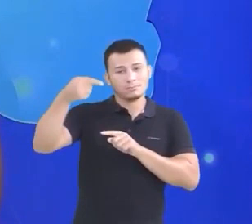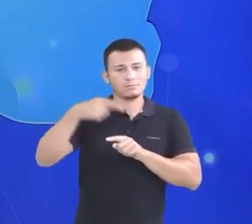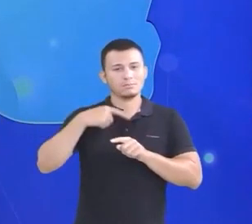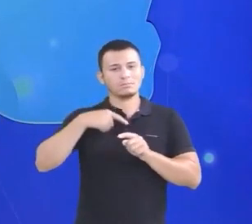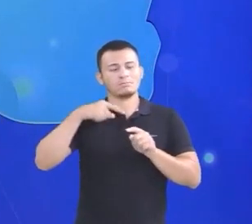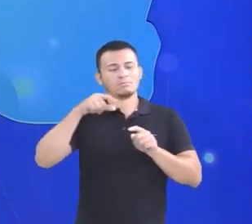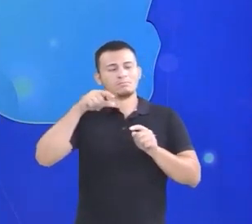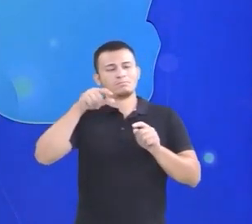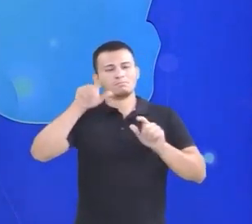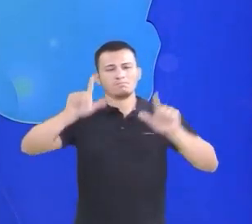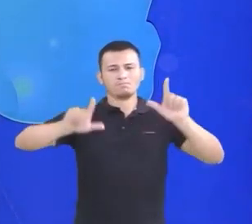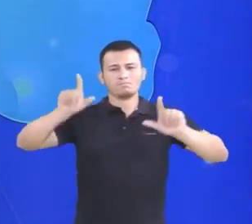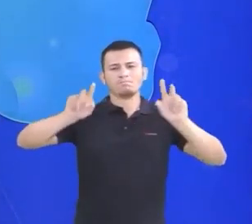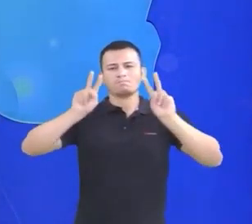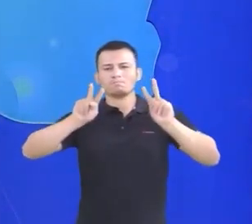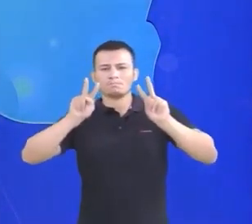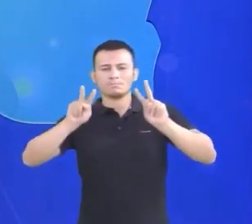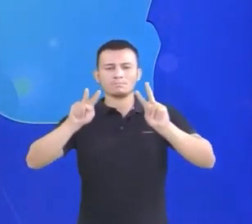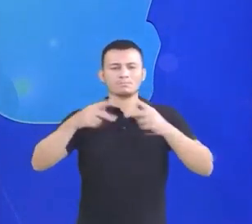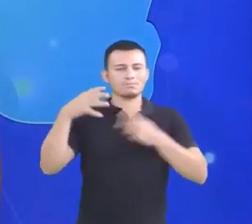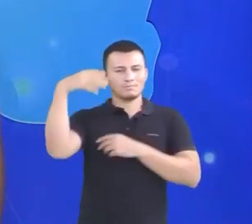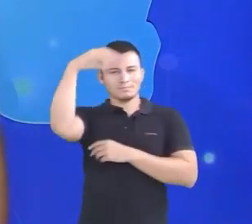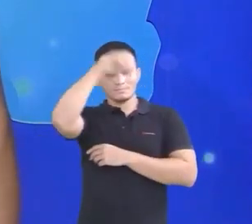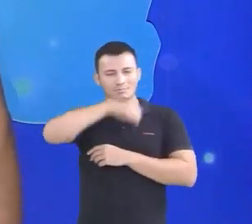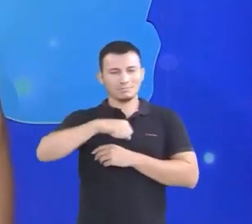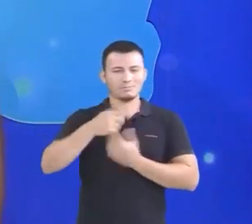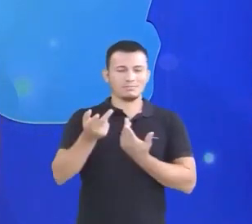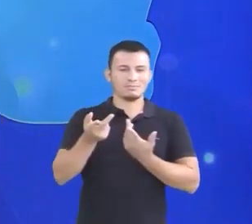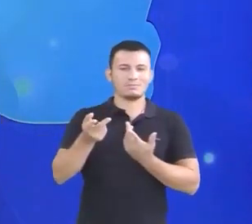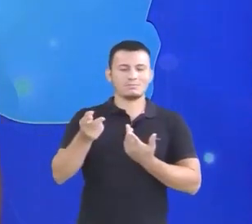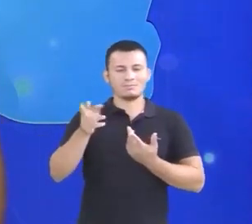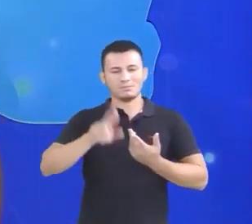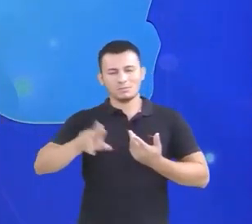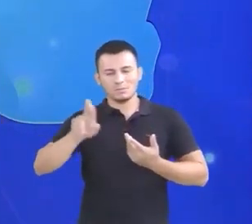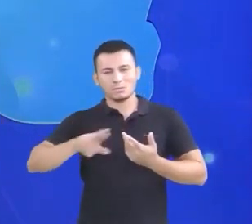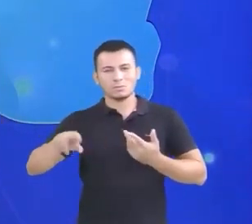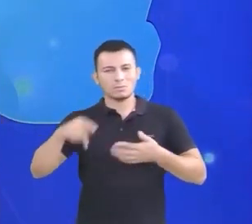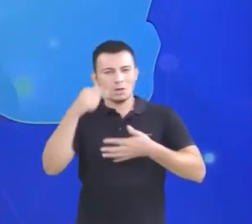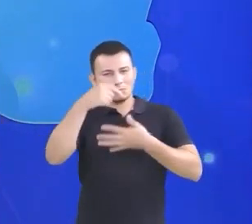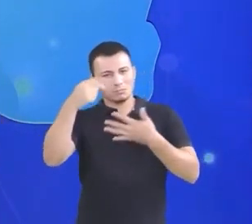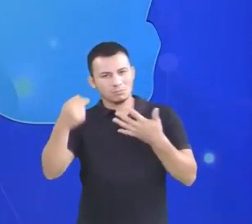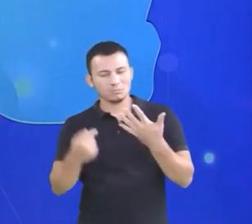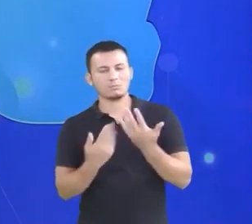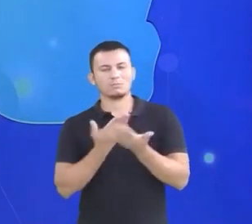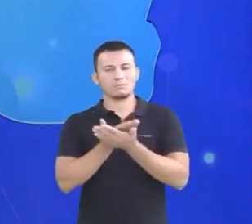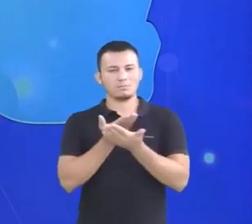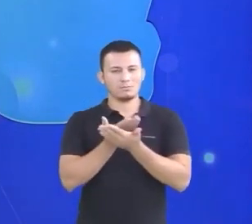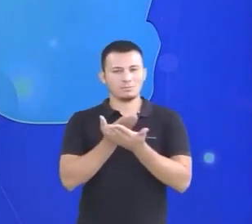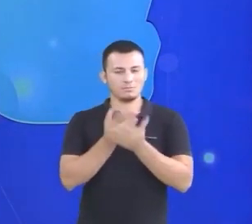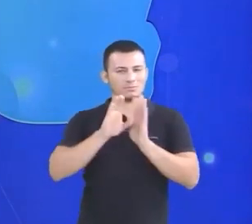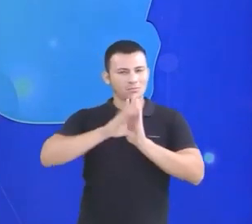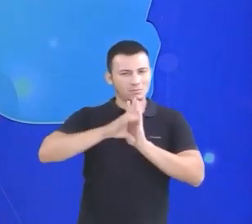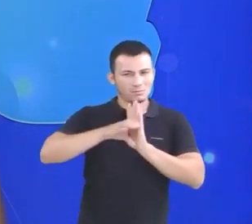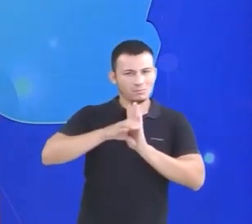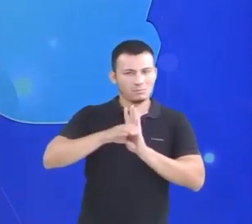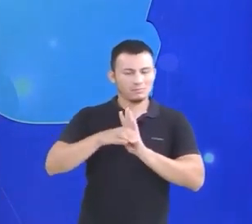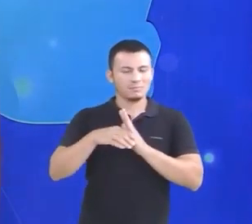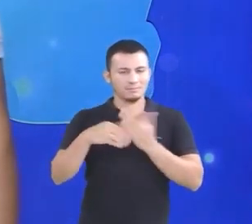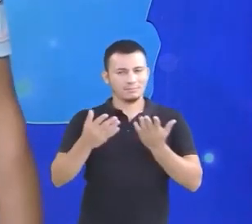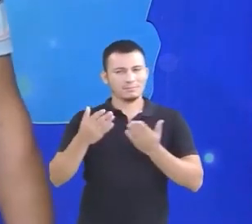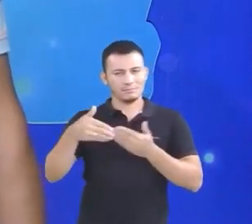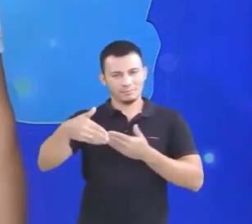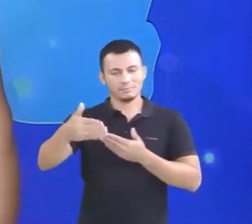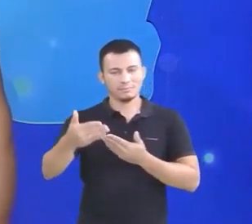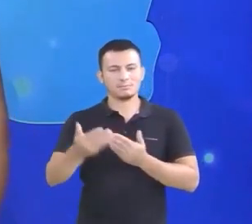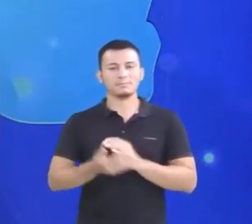poder aprender cada vez mais, poder utilizar esses conteúdos que nós estamos vendo aqui nas nossas próximas